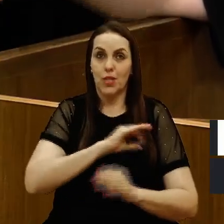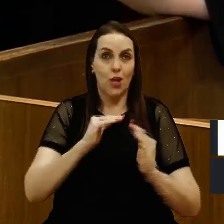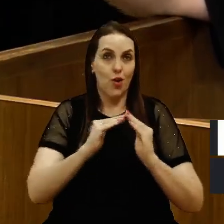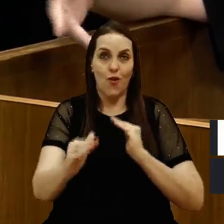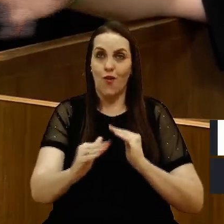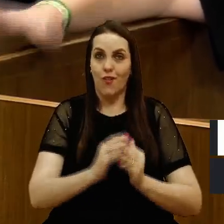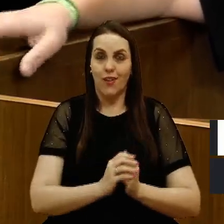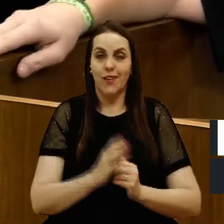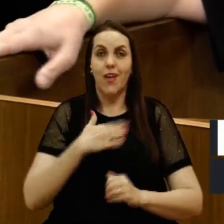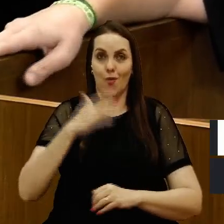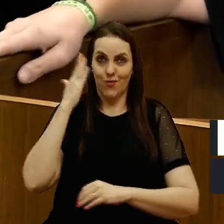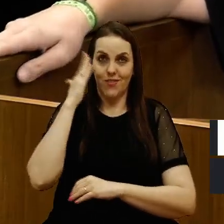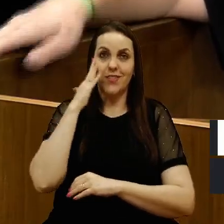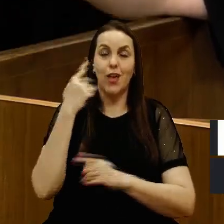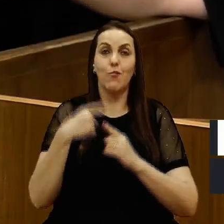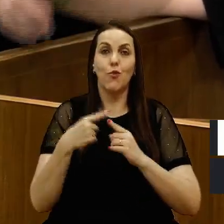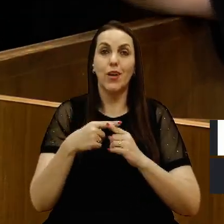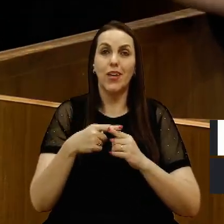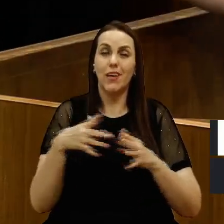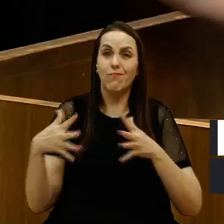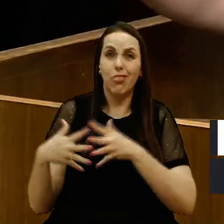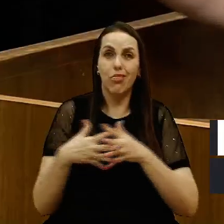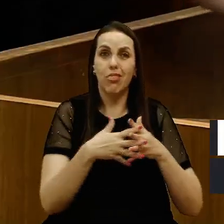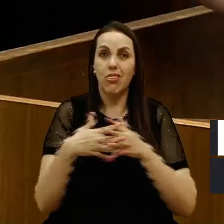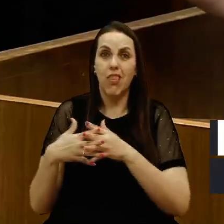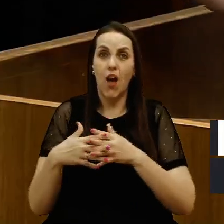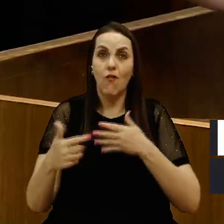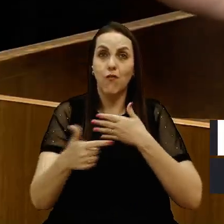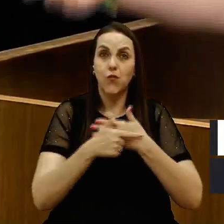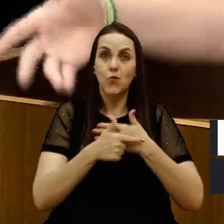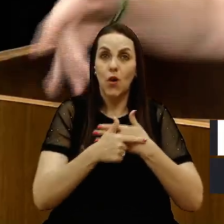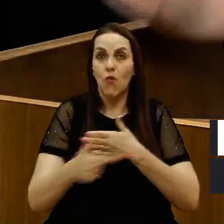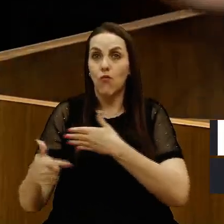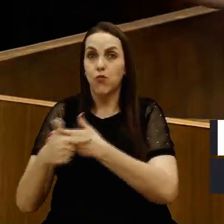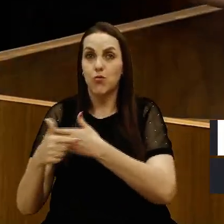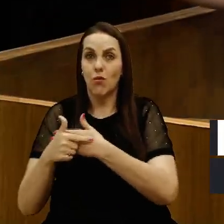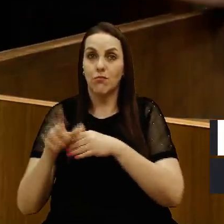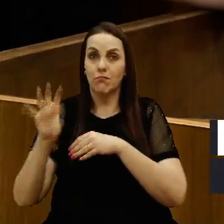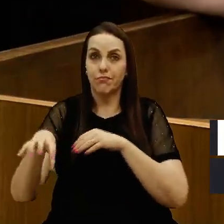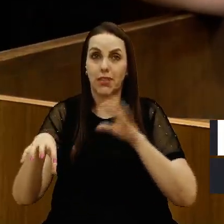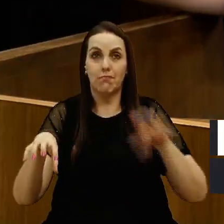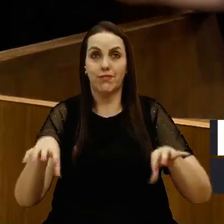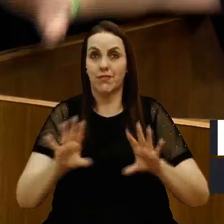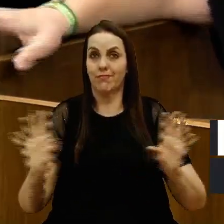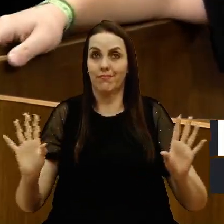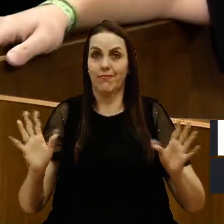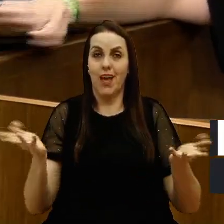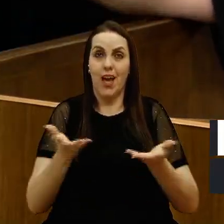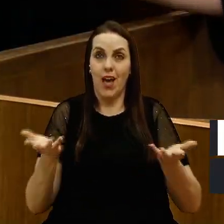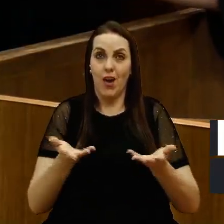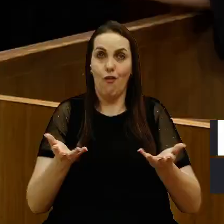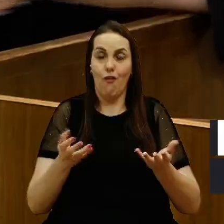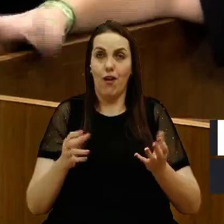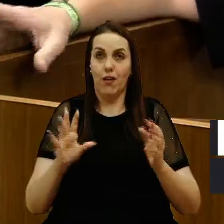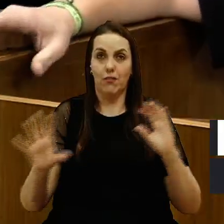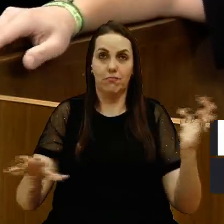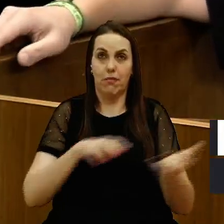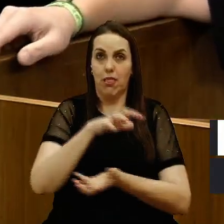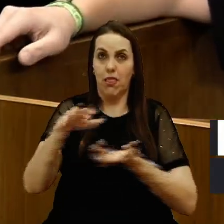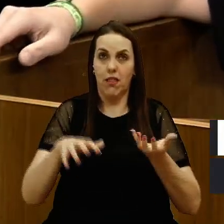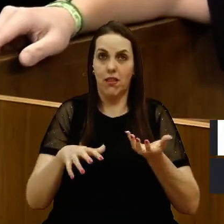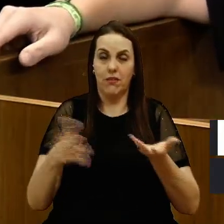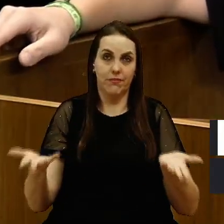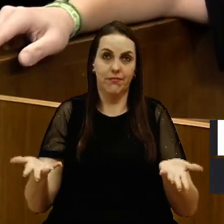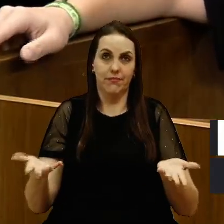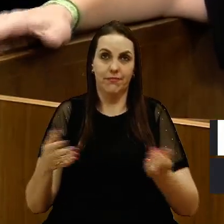sei, porque atravessam as funções das corporações que foram criadas para um fim, e agora, no meio da história, isso, a guarda quer